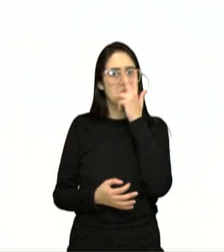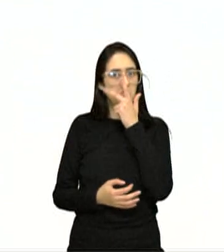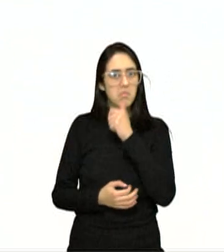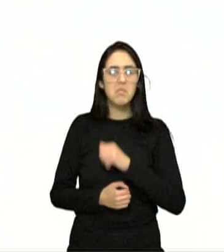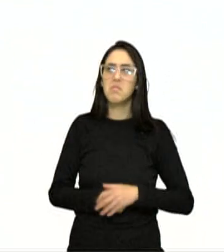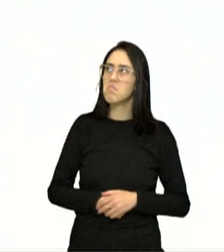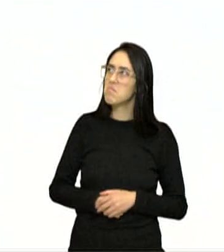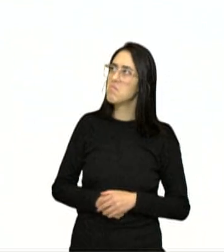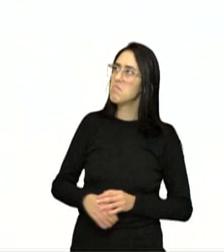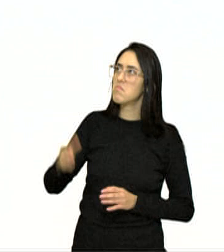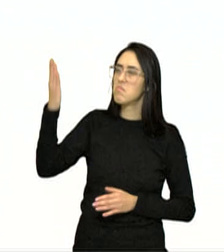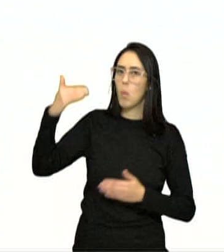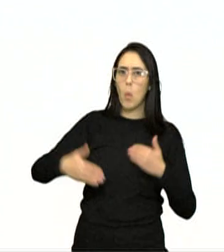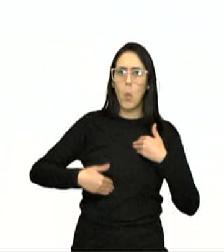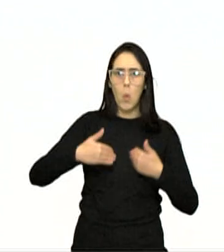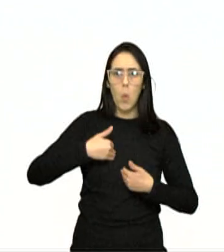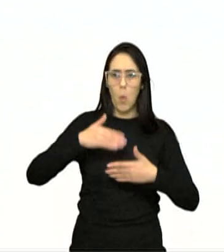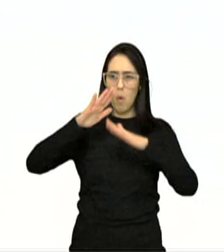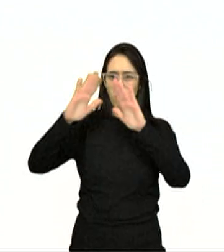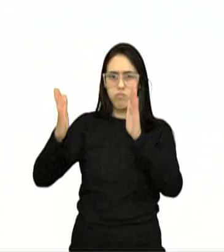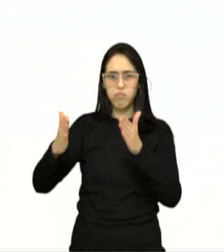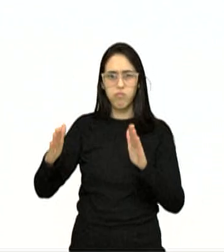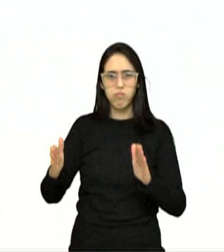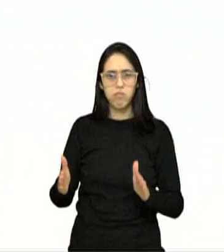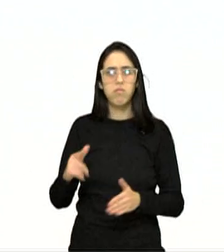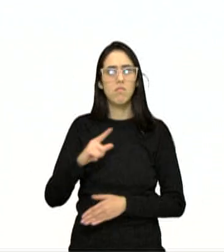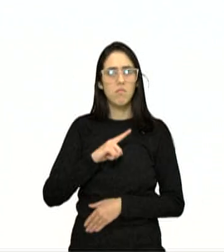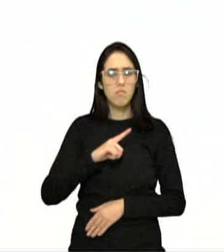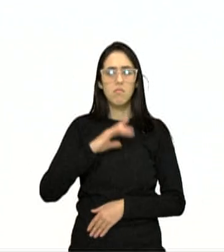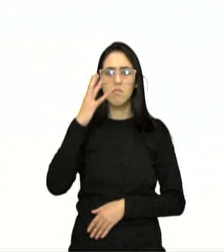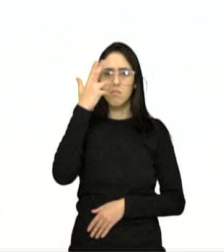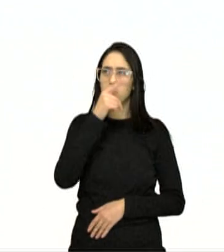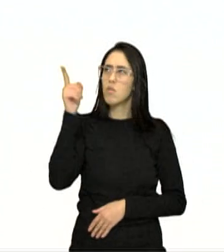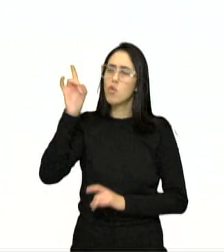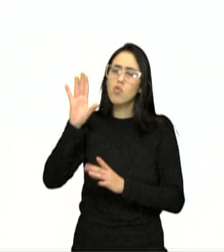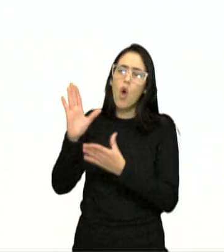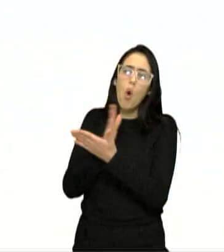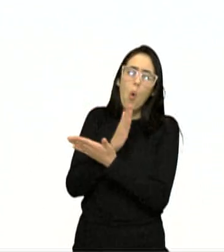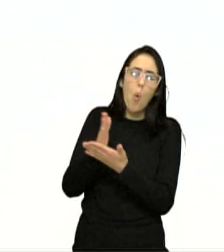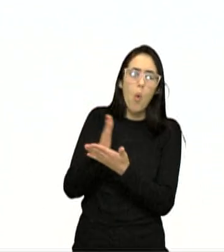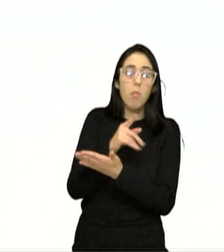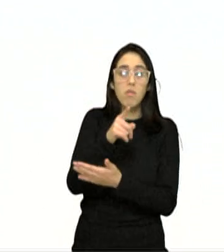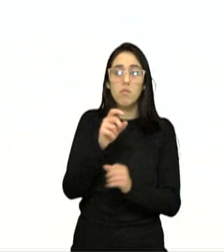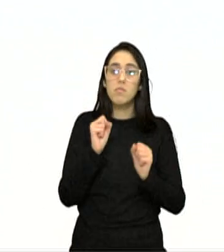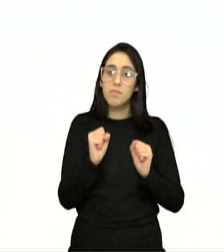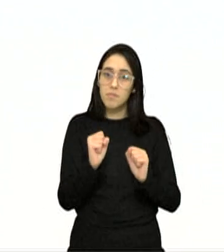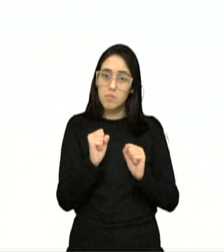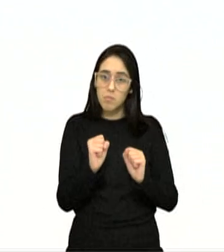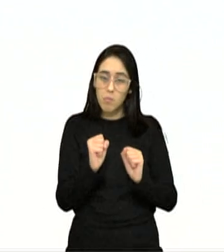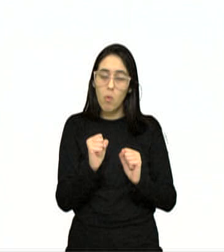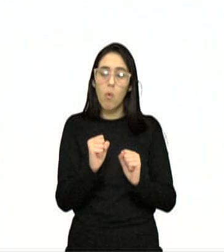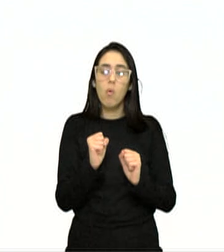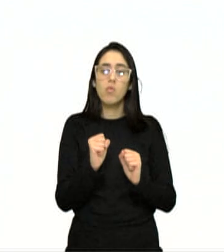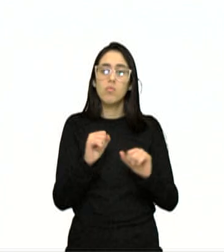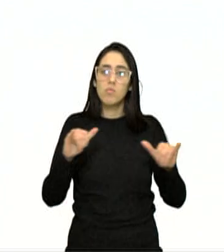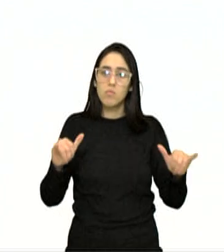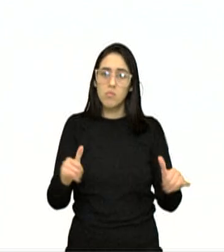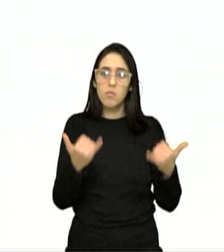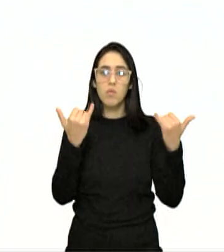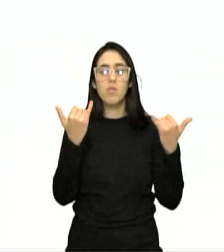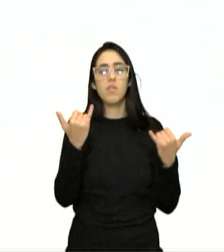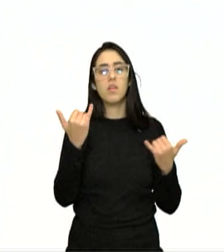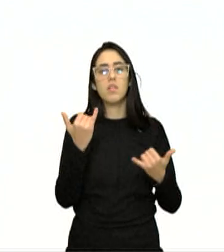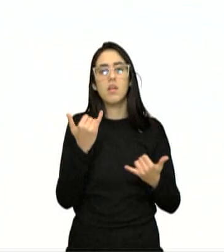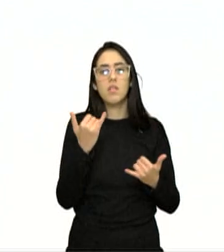dão ao corpo, né? Aqui é apenas algumas, mas se você entrar aí agora, né, em